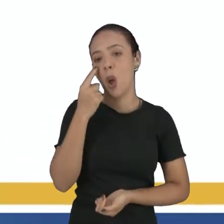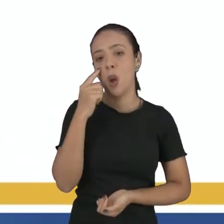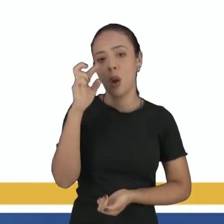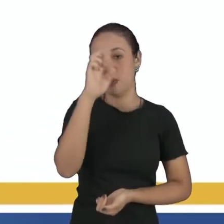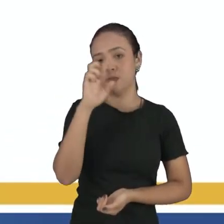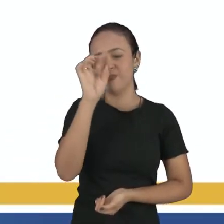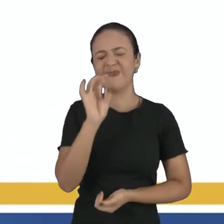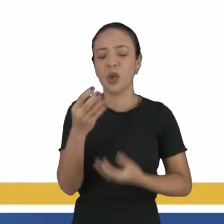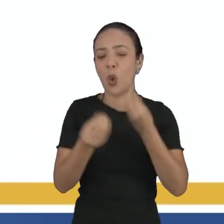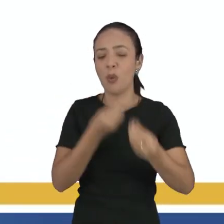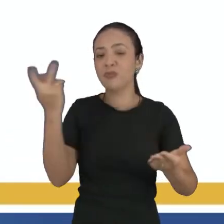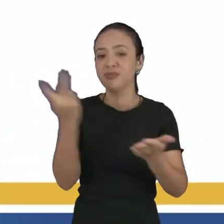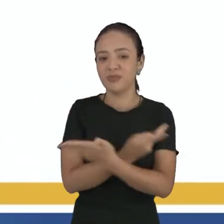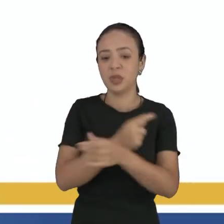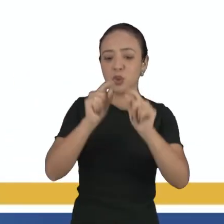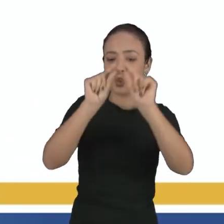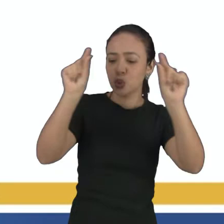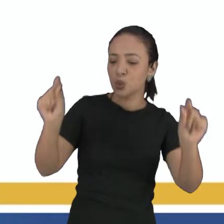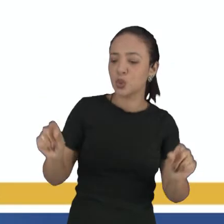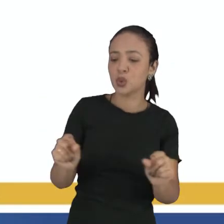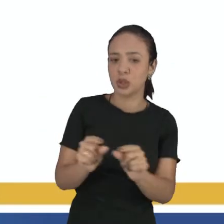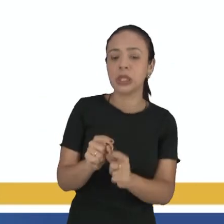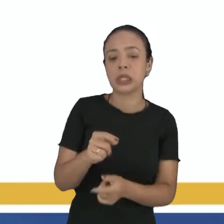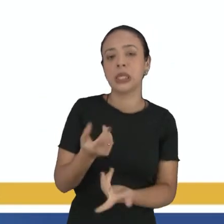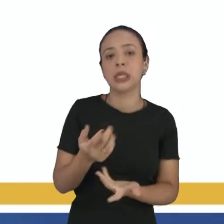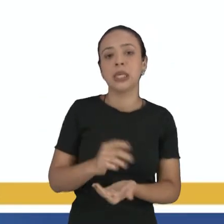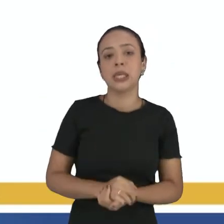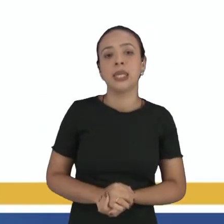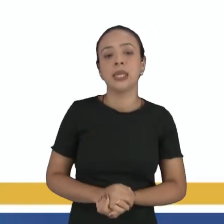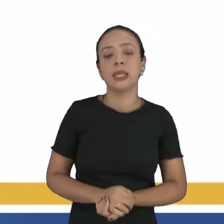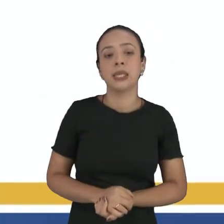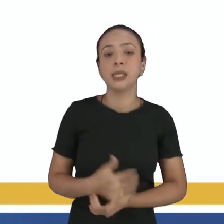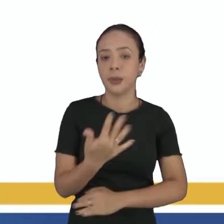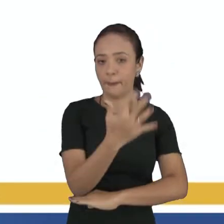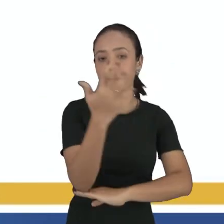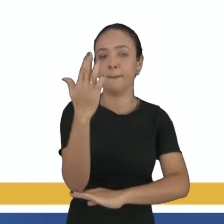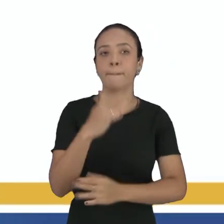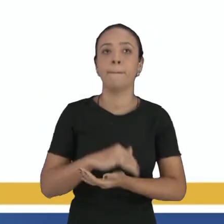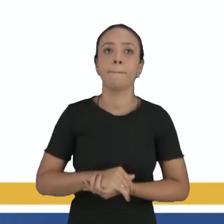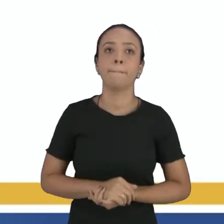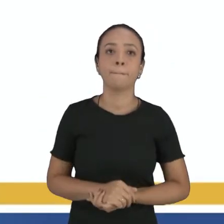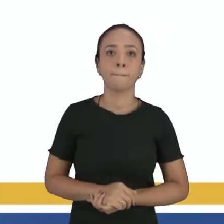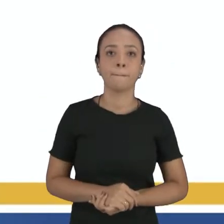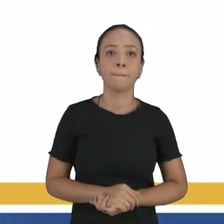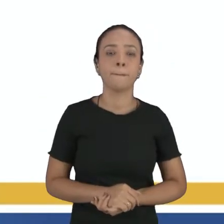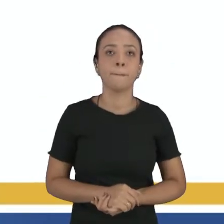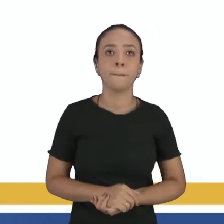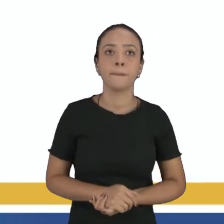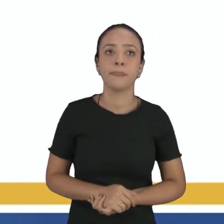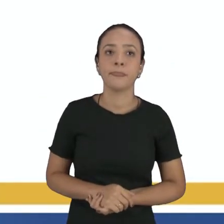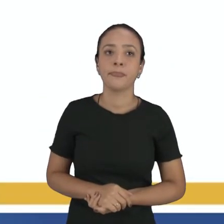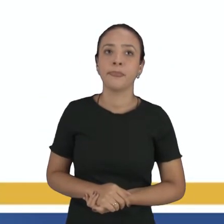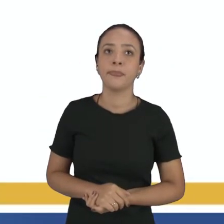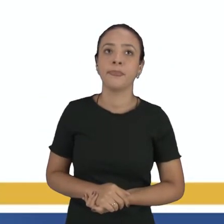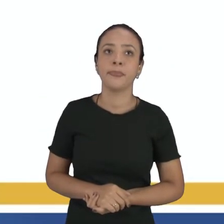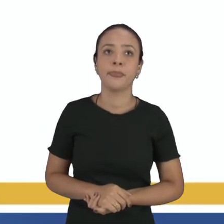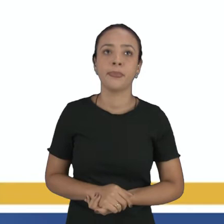né, como é que ocorre esse ciclo de vida das angiospermas, tá? Que são as plantas com flores e frutos.